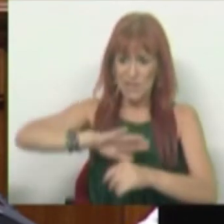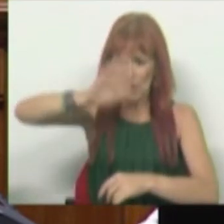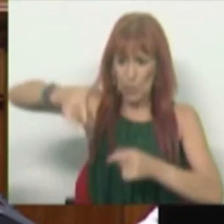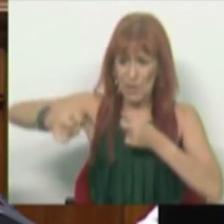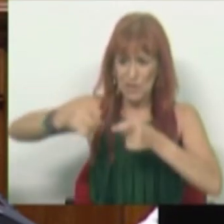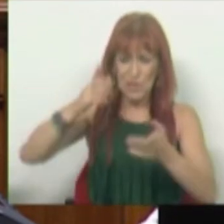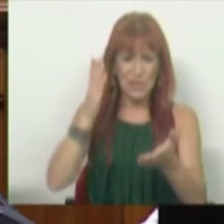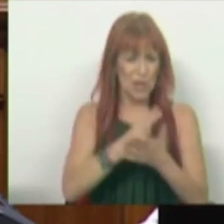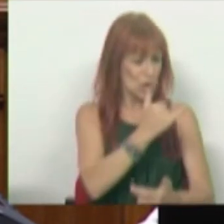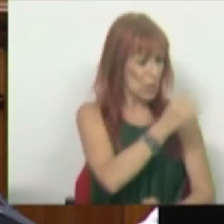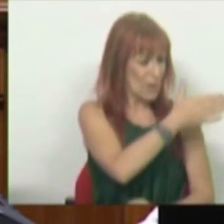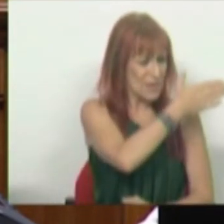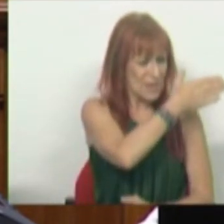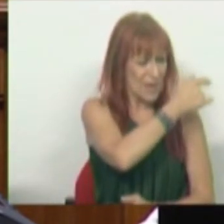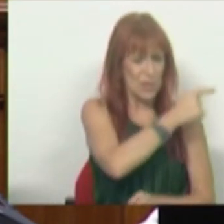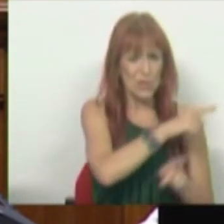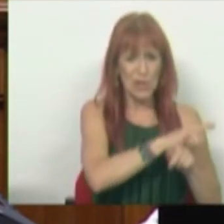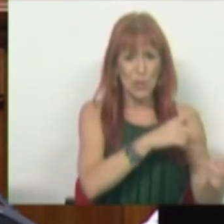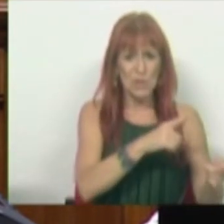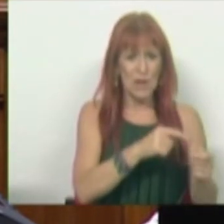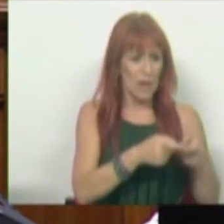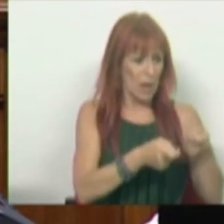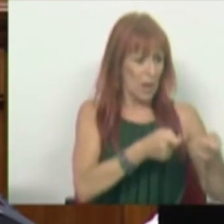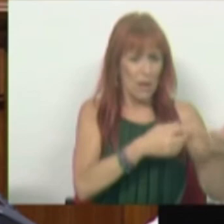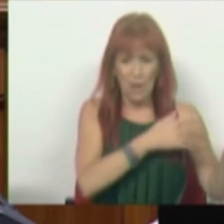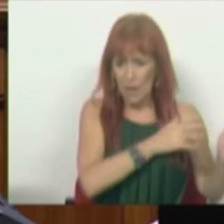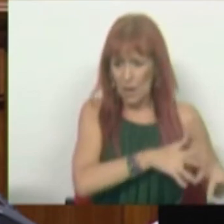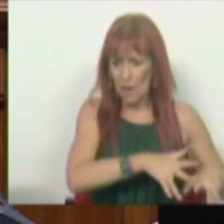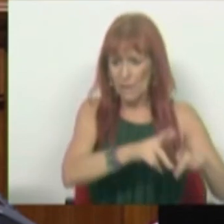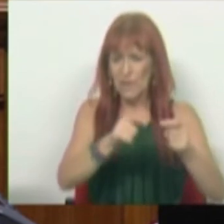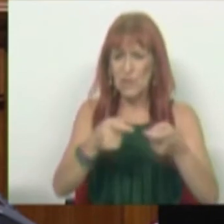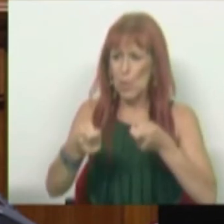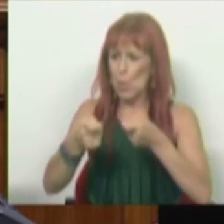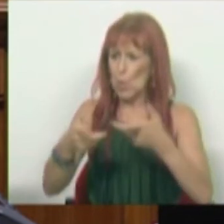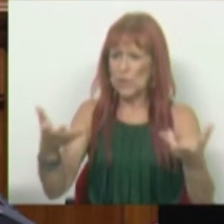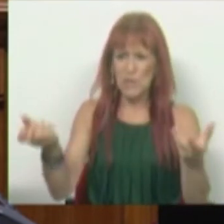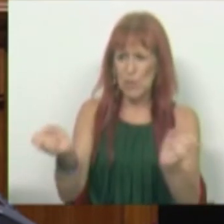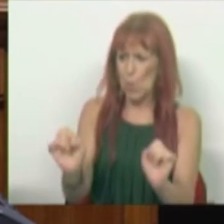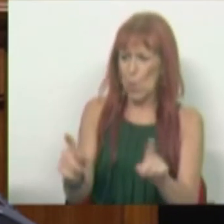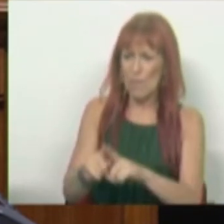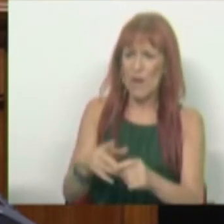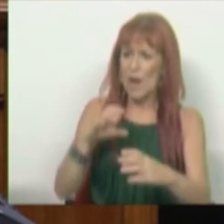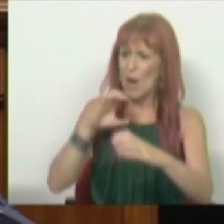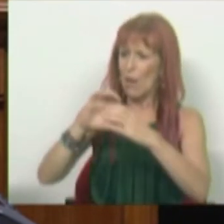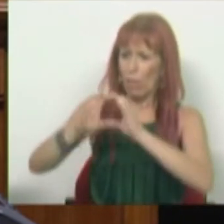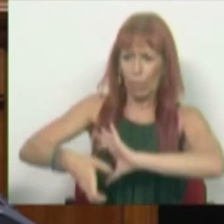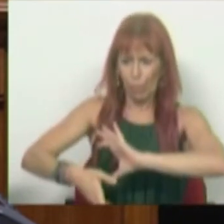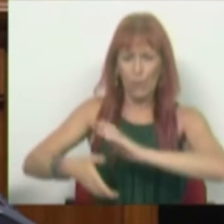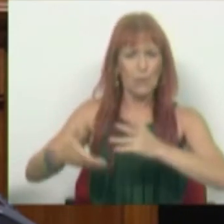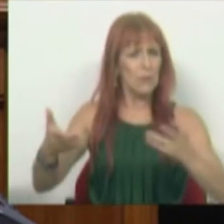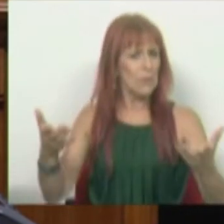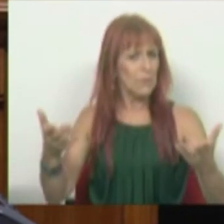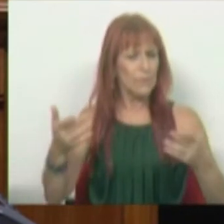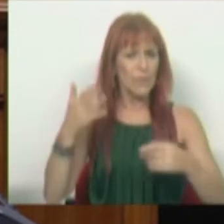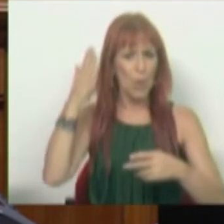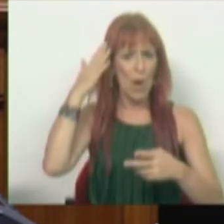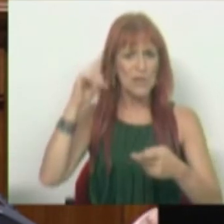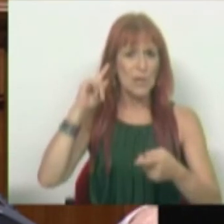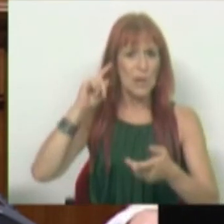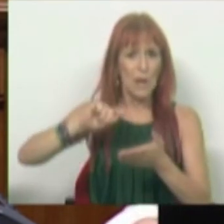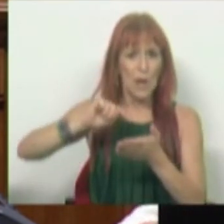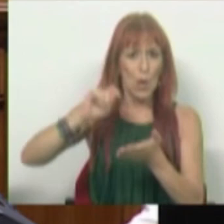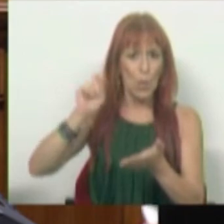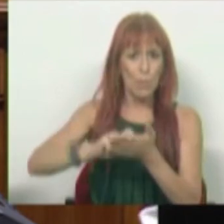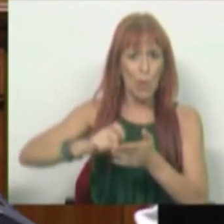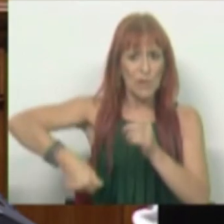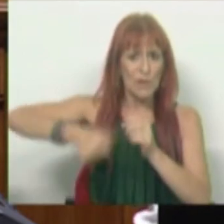desde 2017, com as evoluções que existiram na coordenação, essas faltas de coordenação e comunicação não deveriam existir. E eu creio que este é o ponto fundamental que eu acho